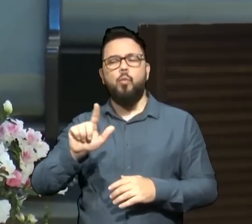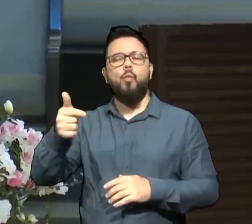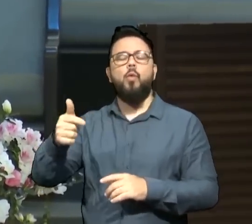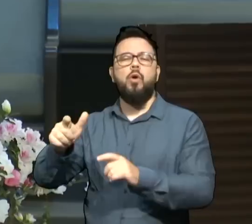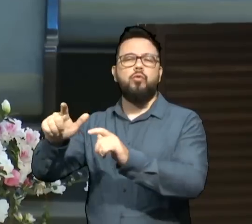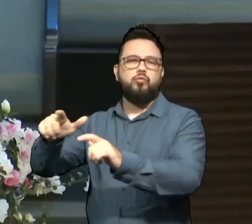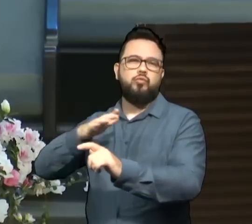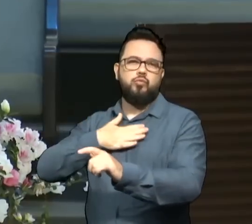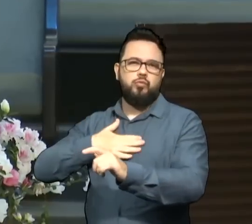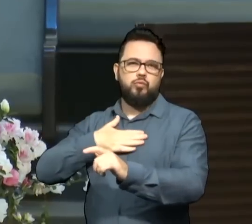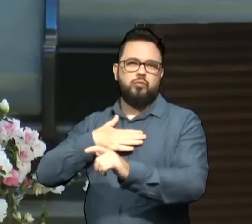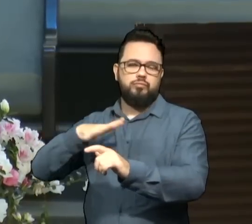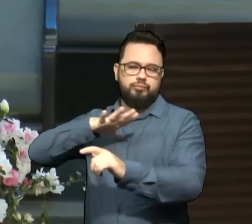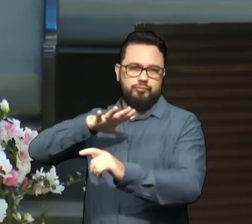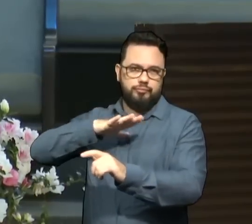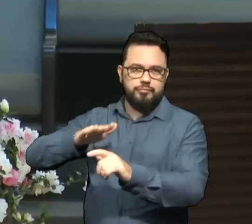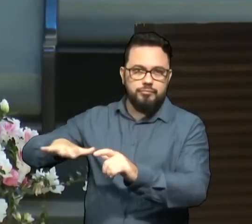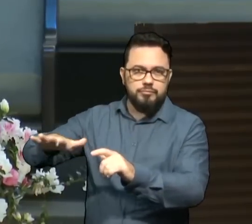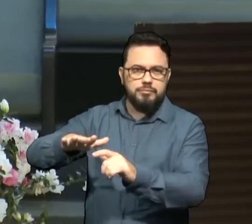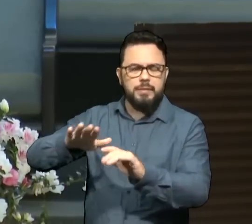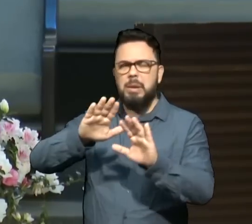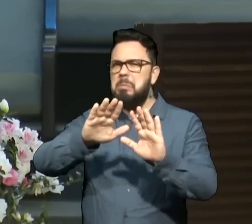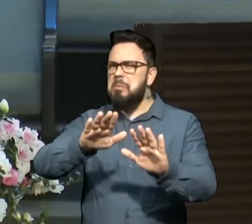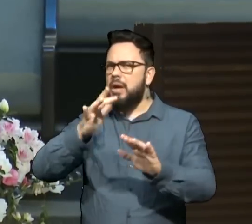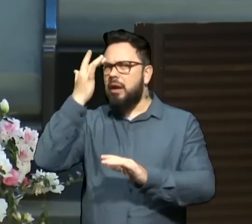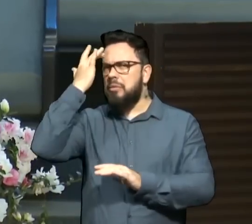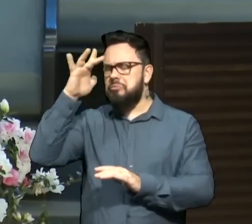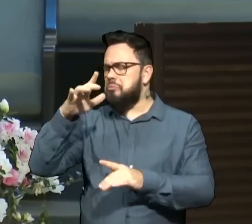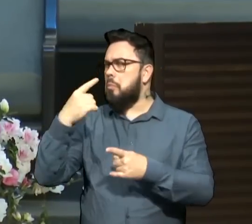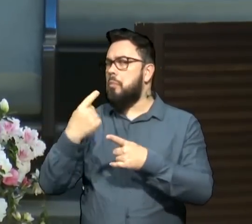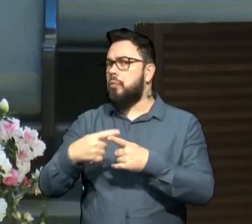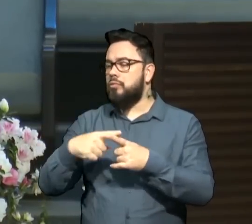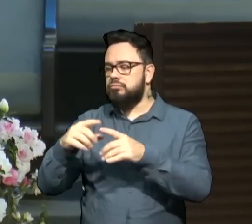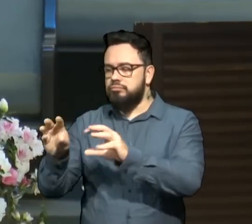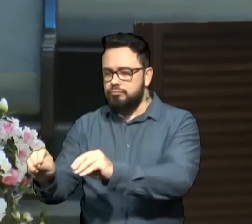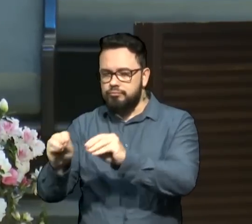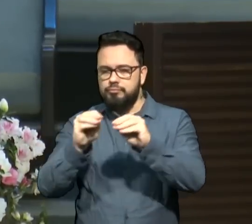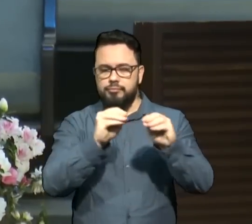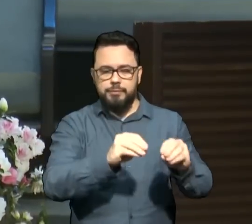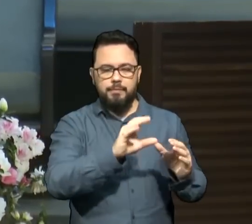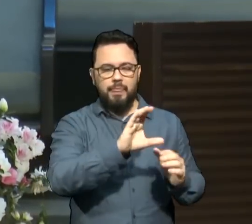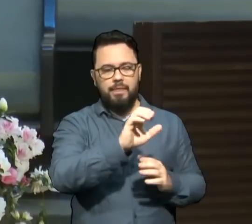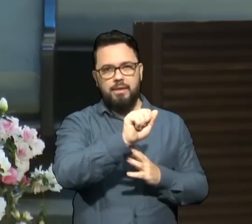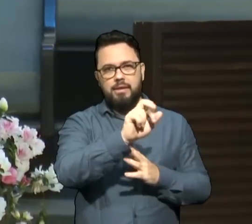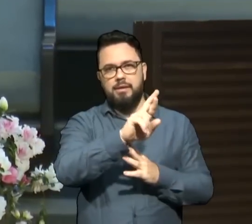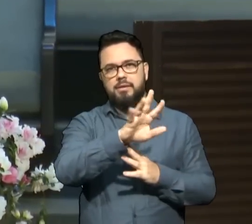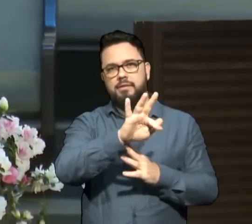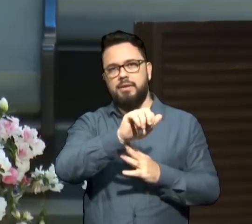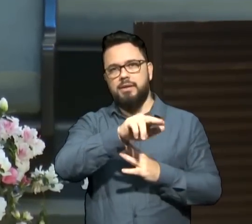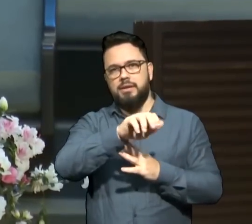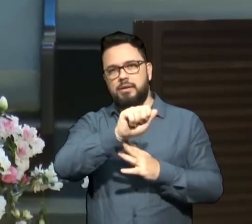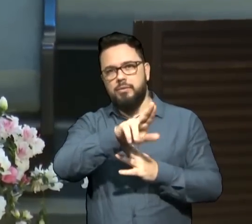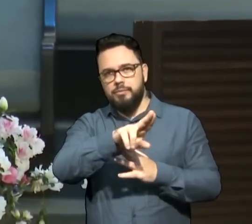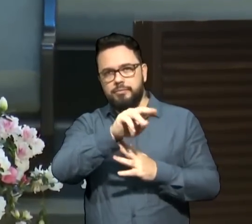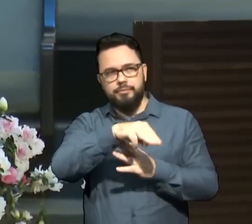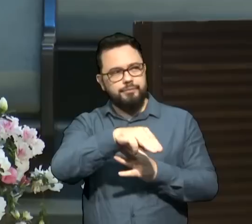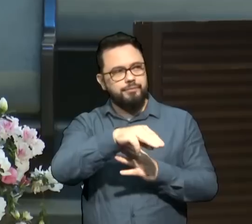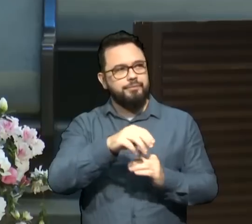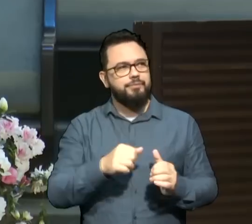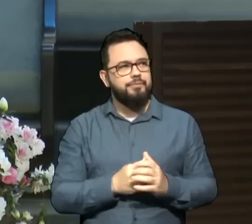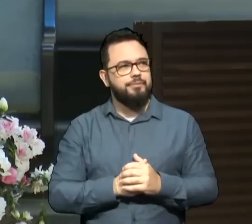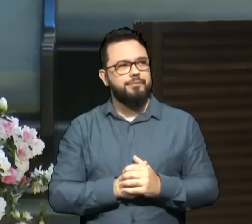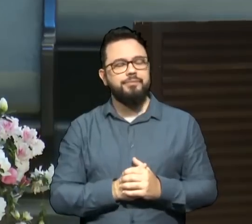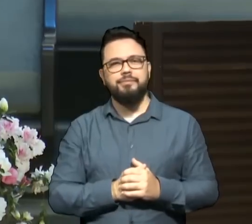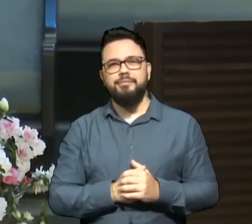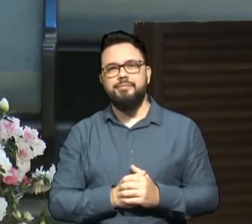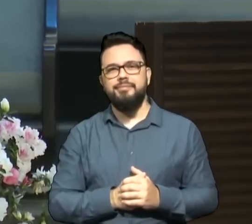mas por alguma razão que nós não sabemos qual João mudou-se para Cafarnaum é uma coisa que eu tenho que também explicar